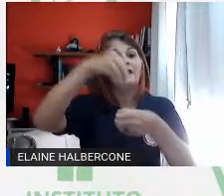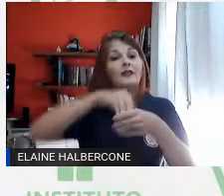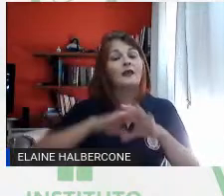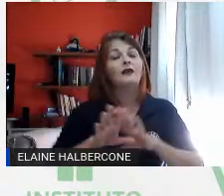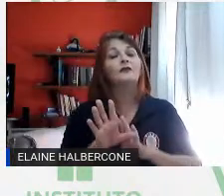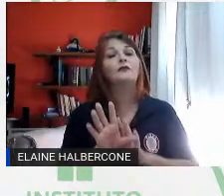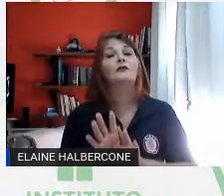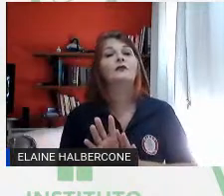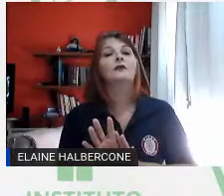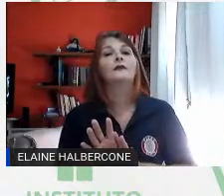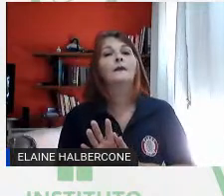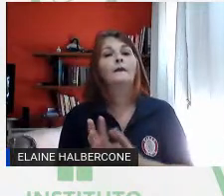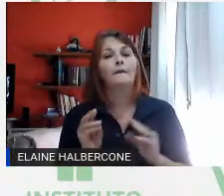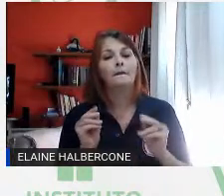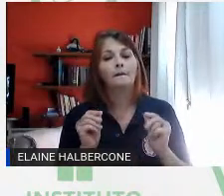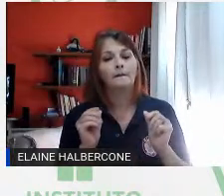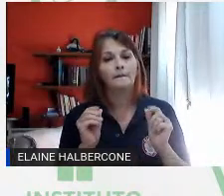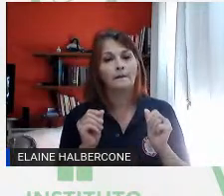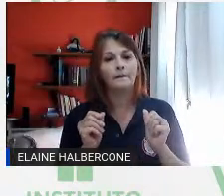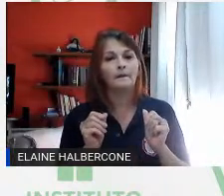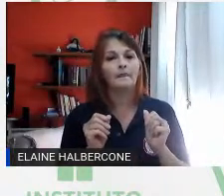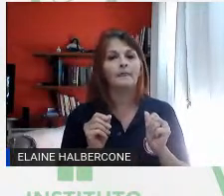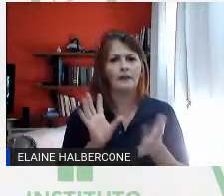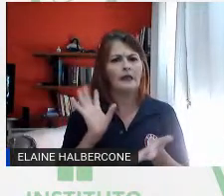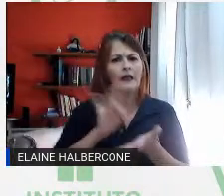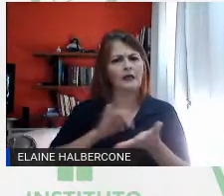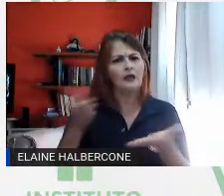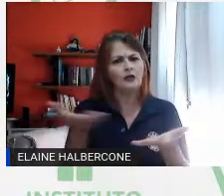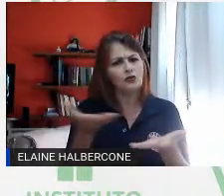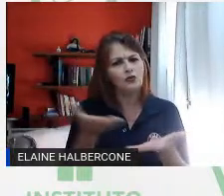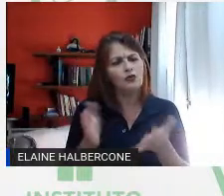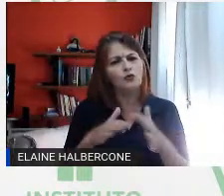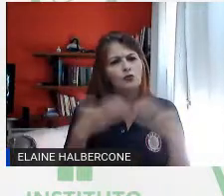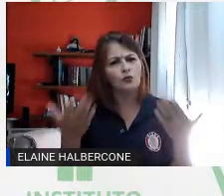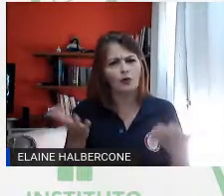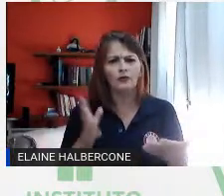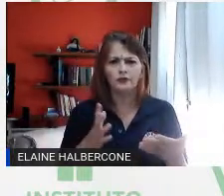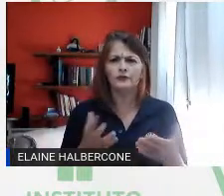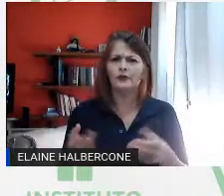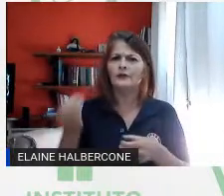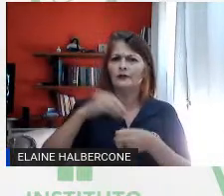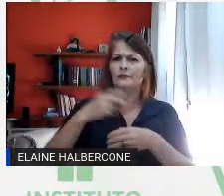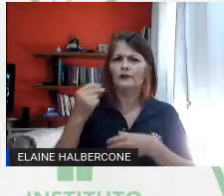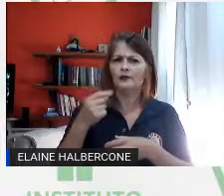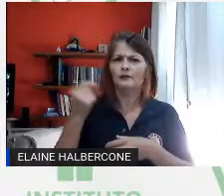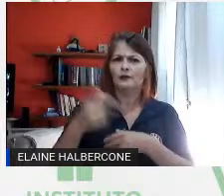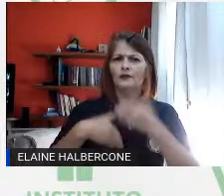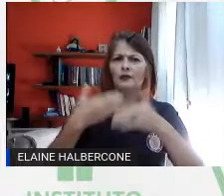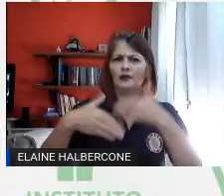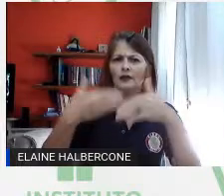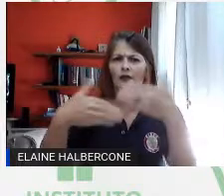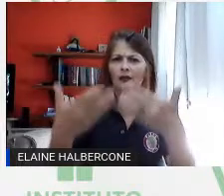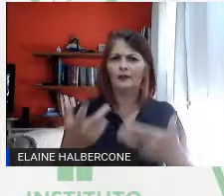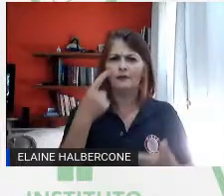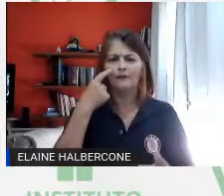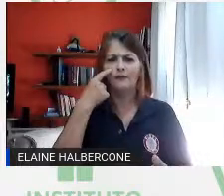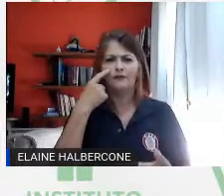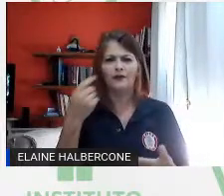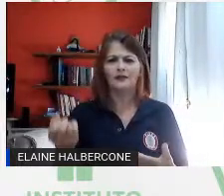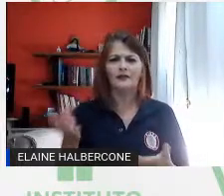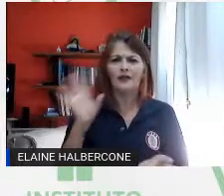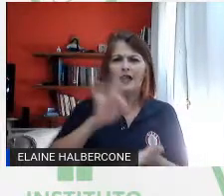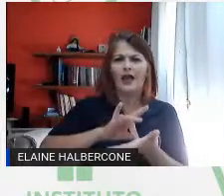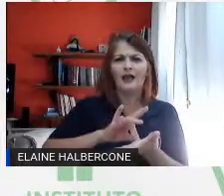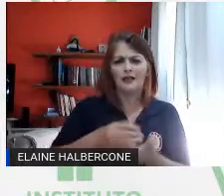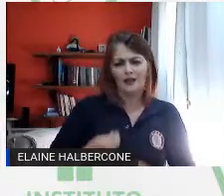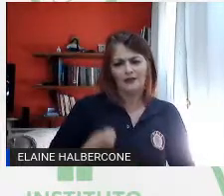dentro dessa realidade da qual eles já estão inseridos, e trazendo essa realidade tão presente nas suas